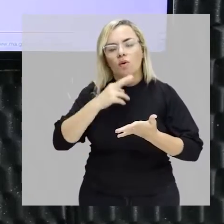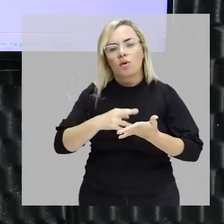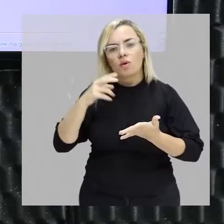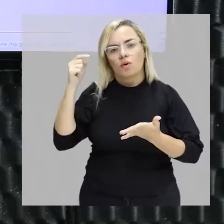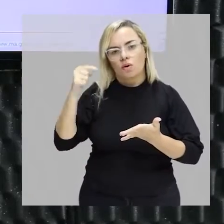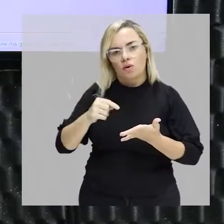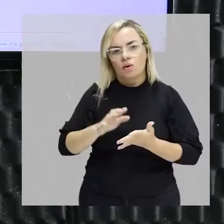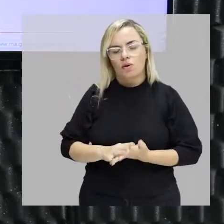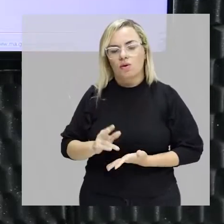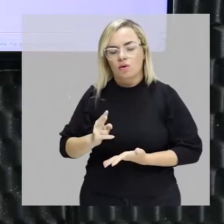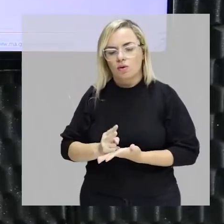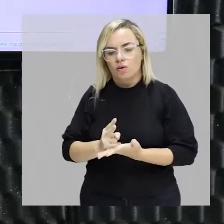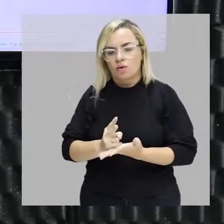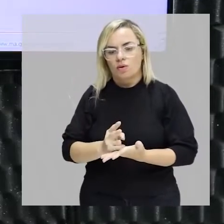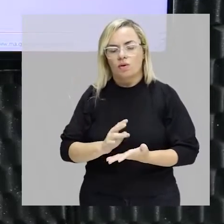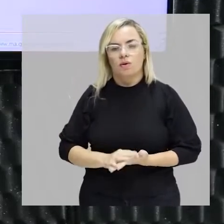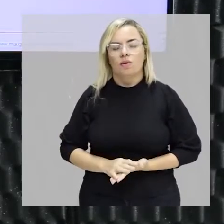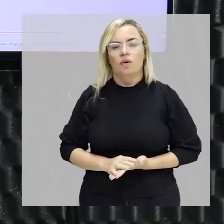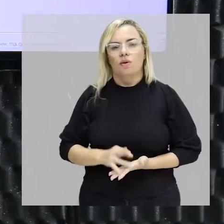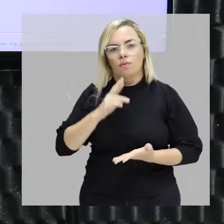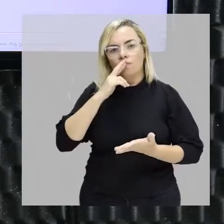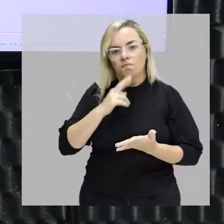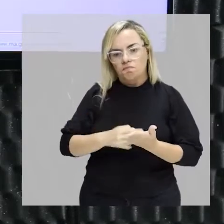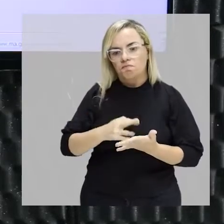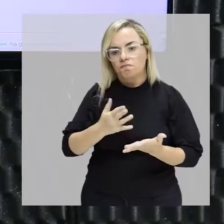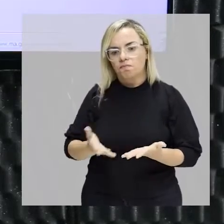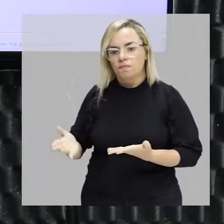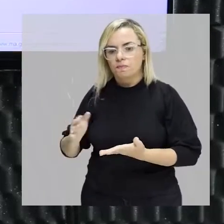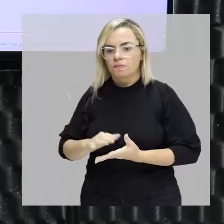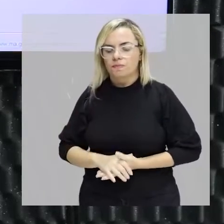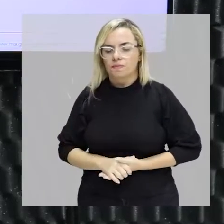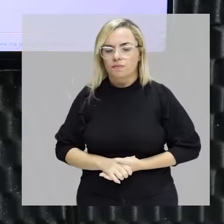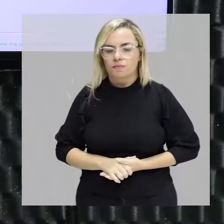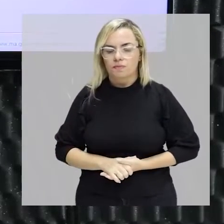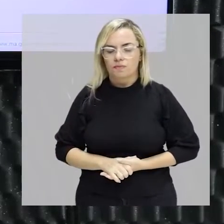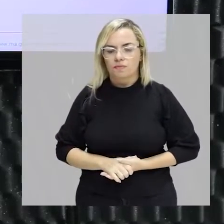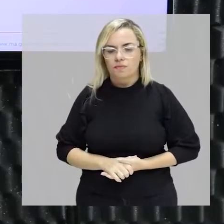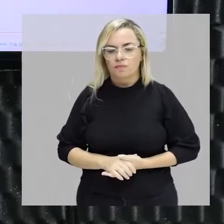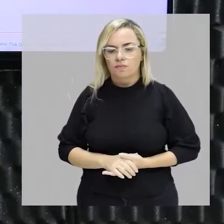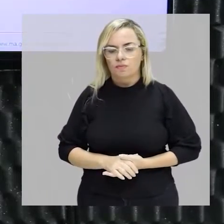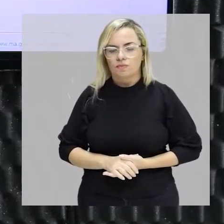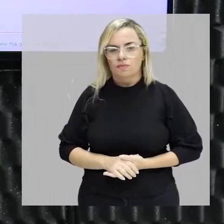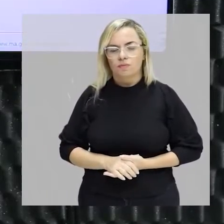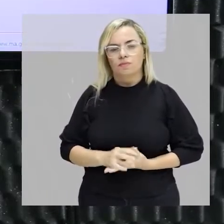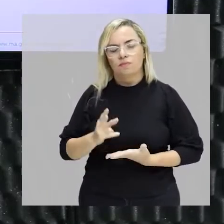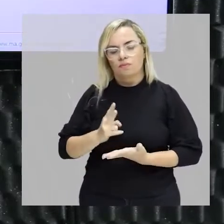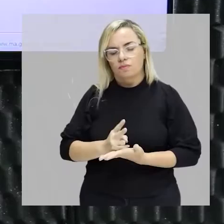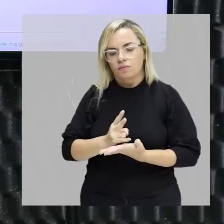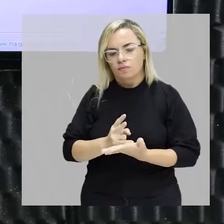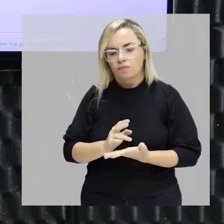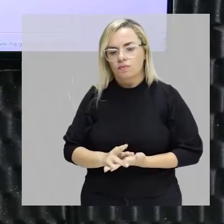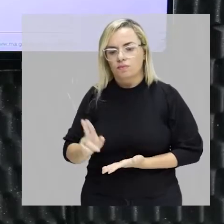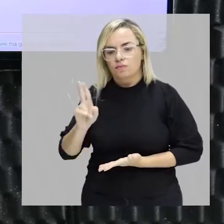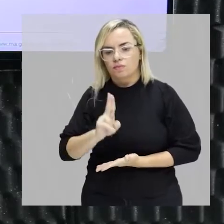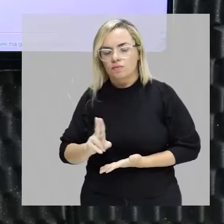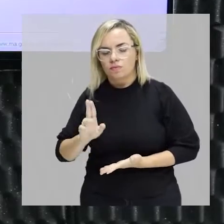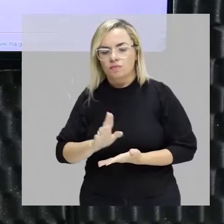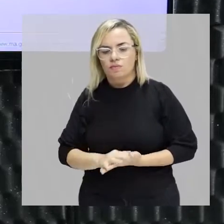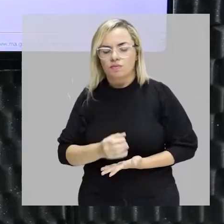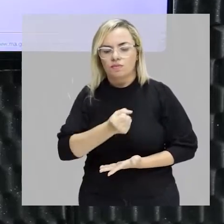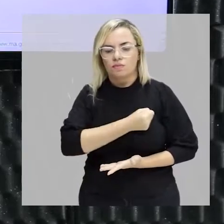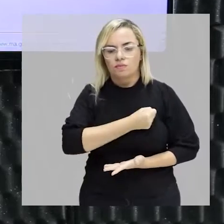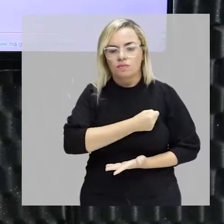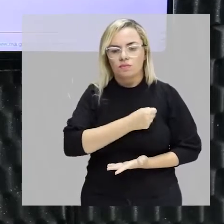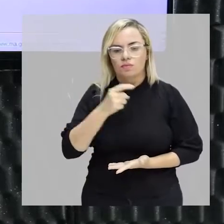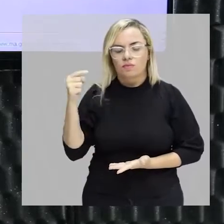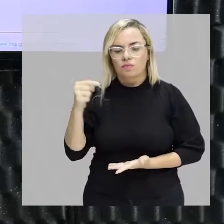o mesmo, tá? O mesmo, tá? Então, aqui, ó, eu continuo pegando esse número que está no